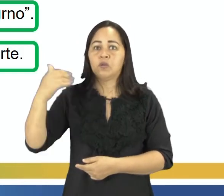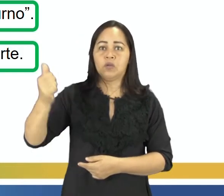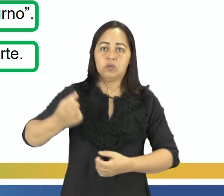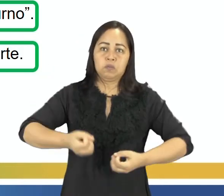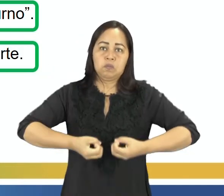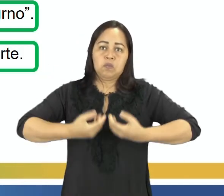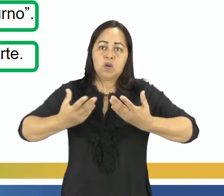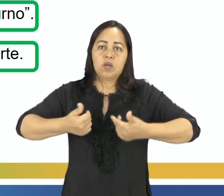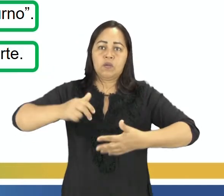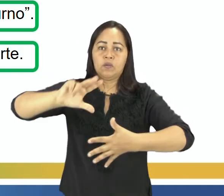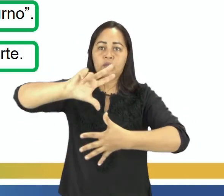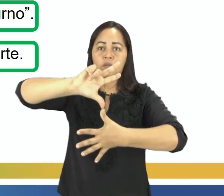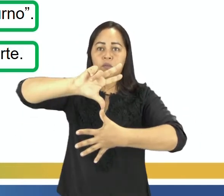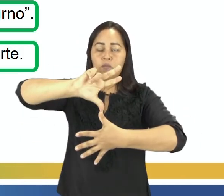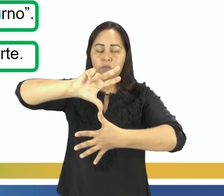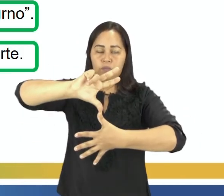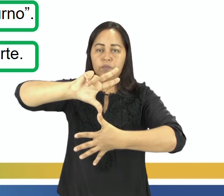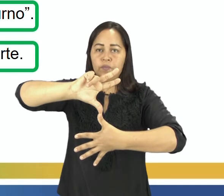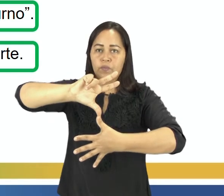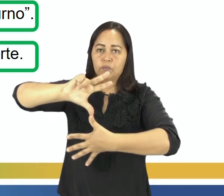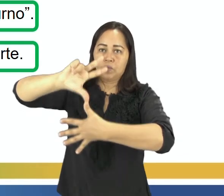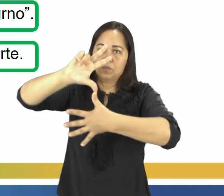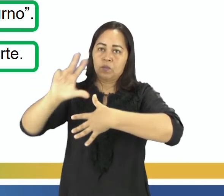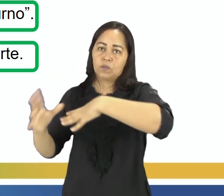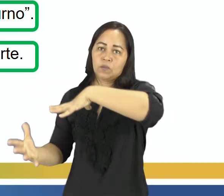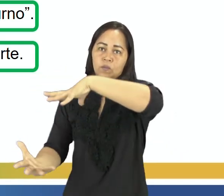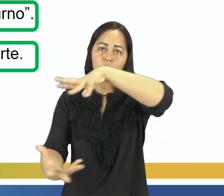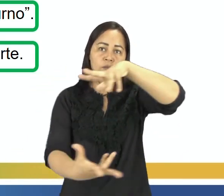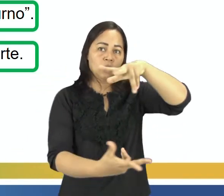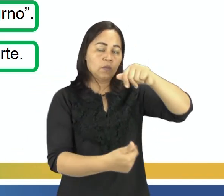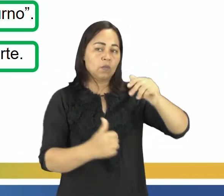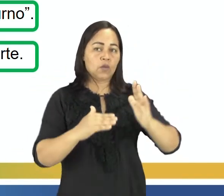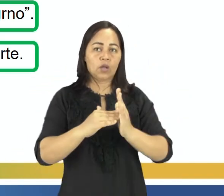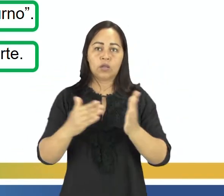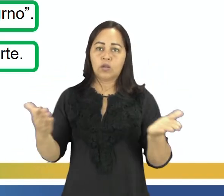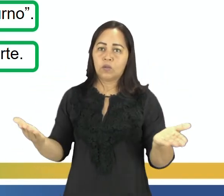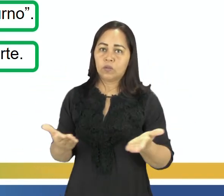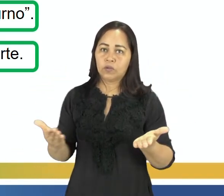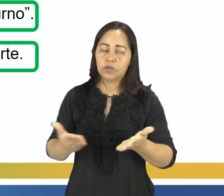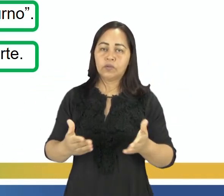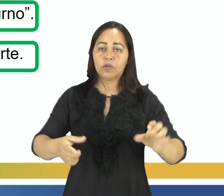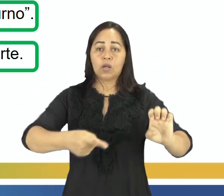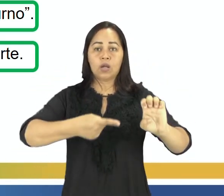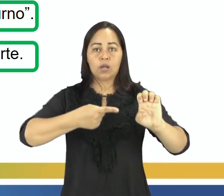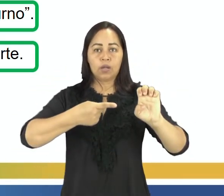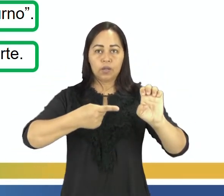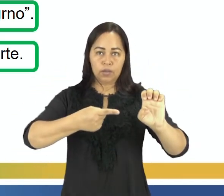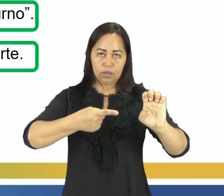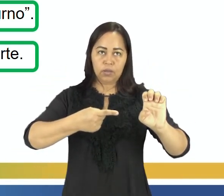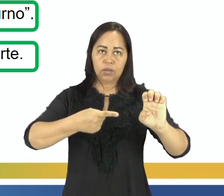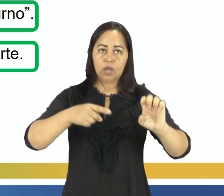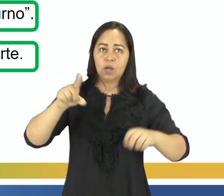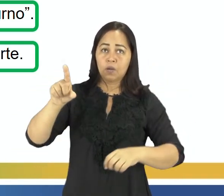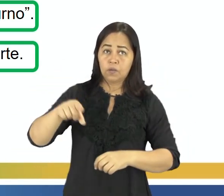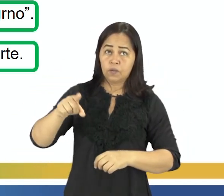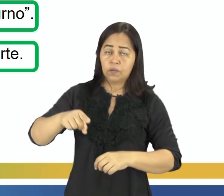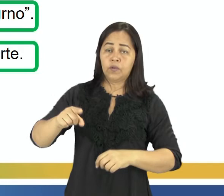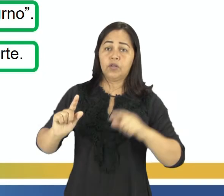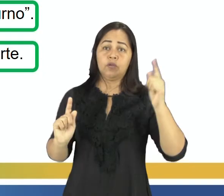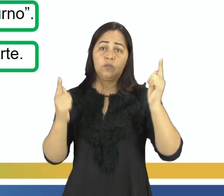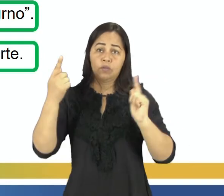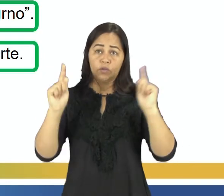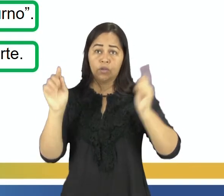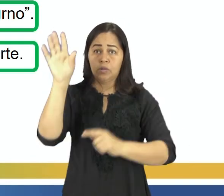poetas latino-americanos e reconhecidos a nível mundial até hoje. Letra E. Foi diplomata no Chile e no